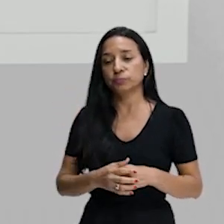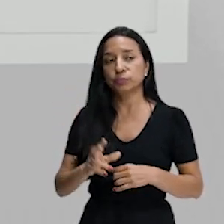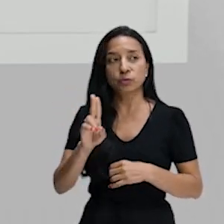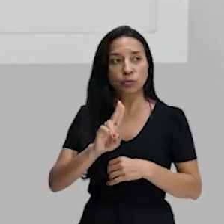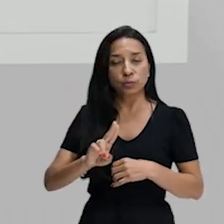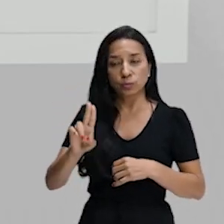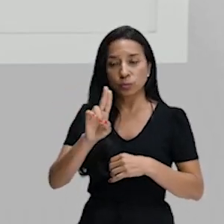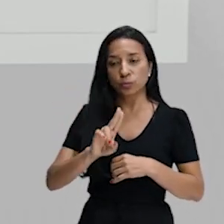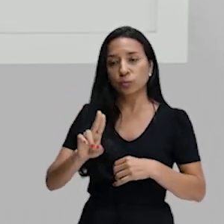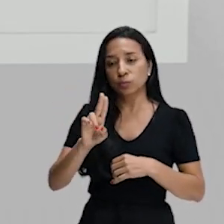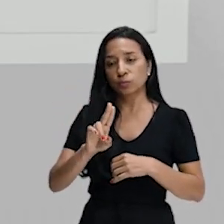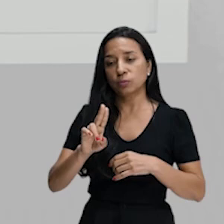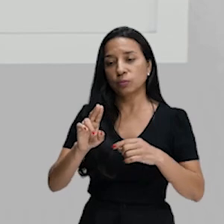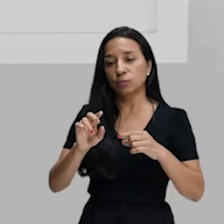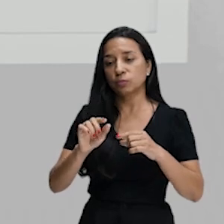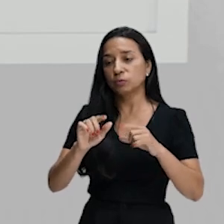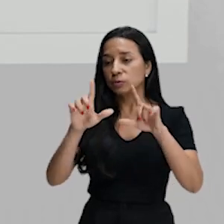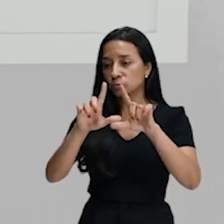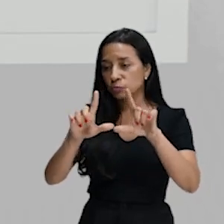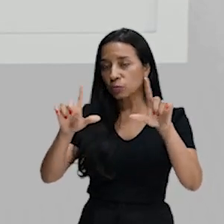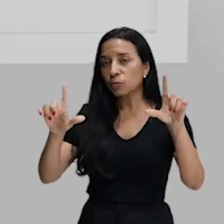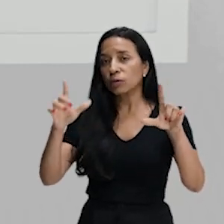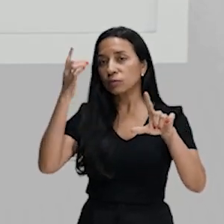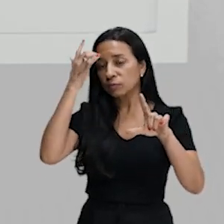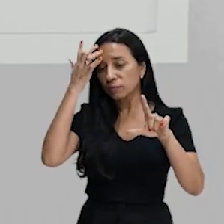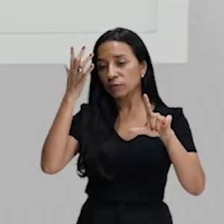utilizando aqui no quadro vai ficar bem mais fácil, né?